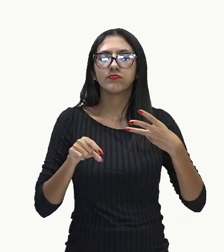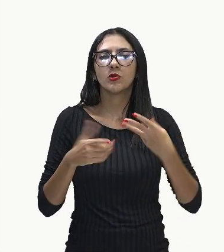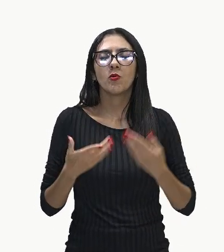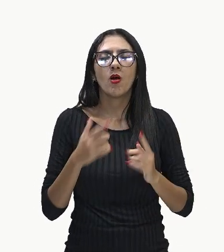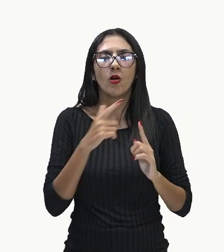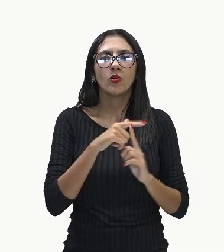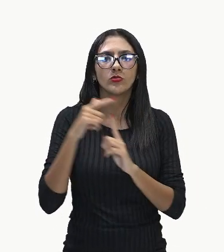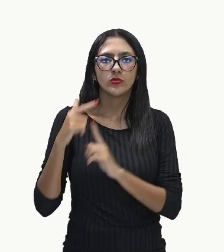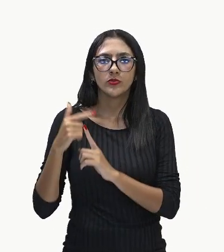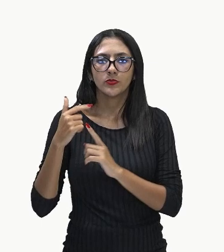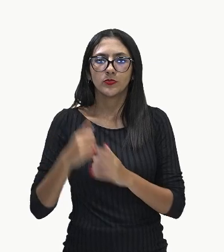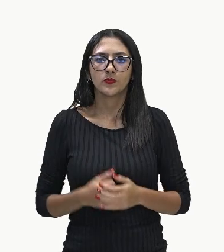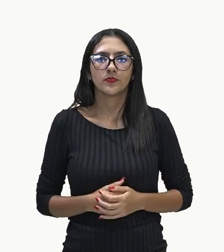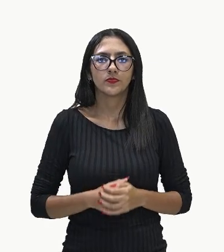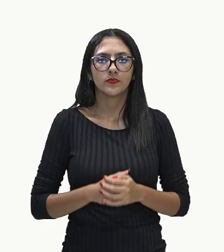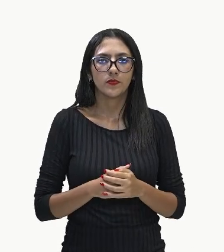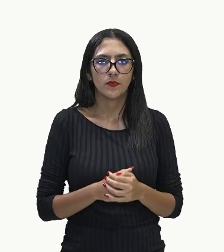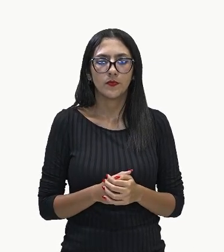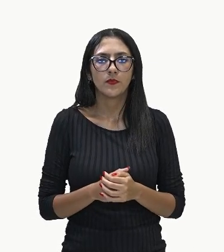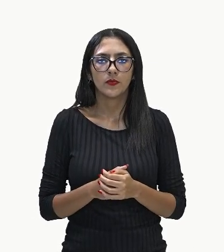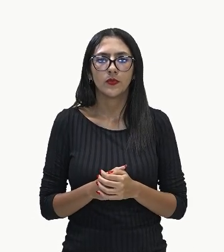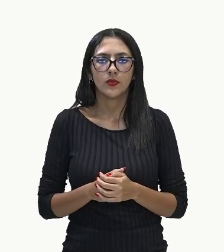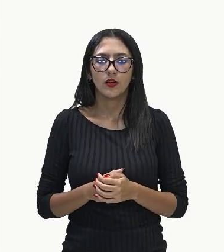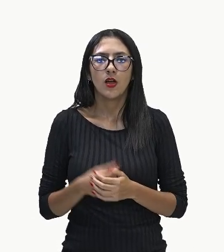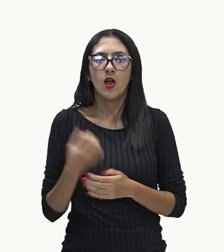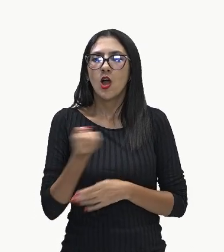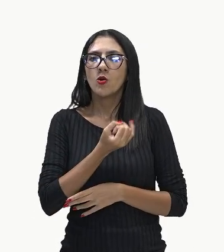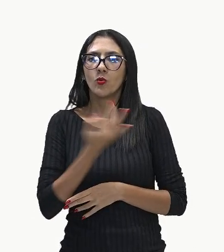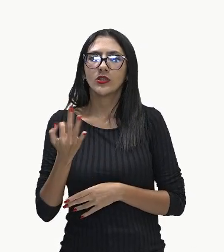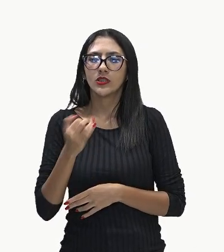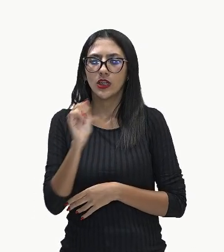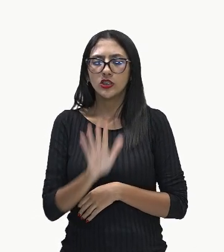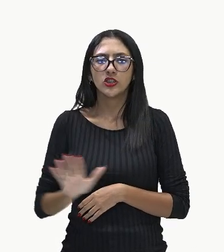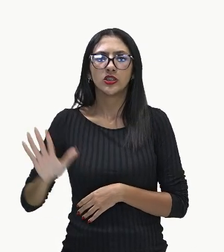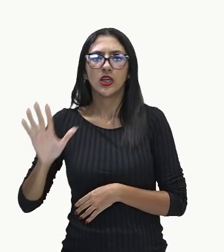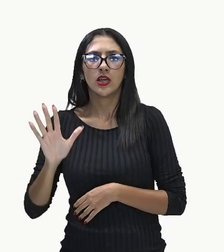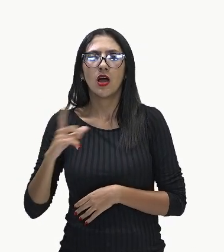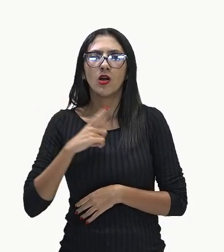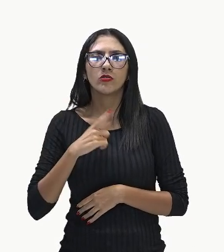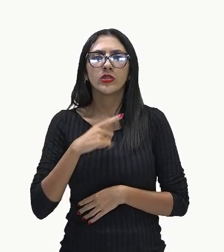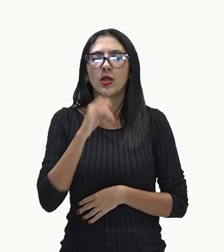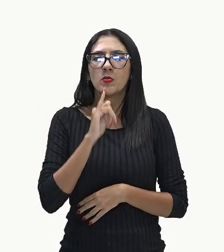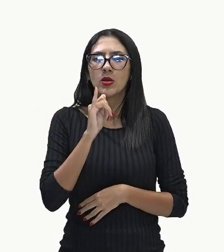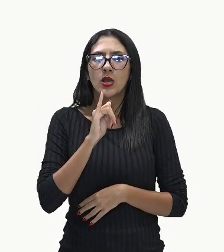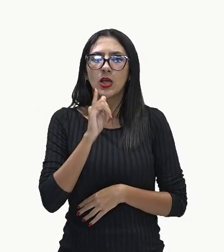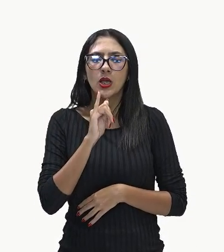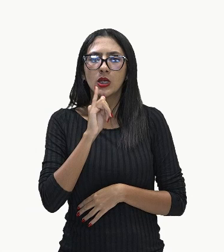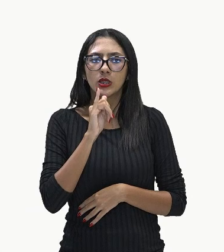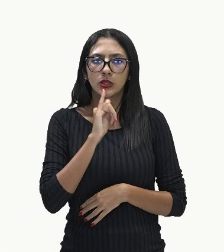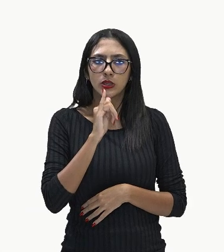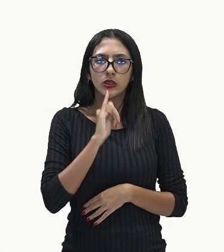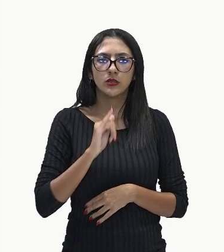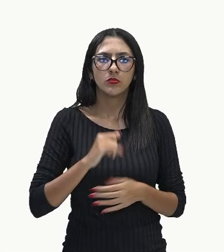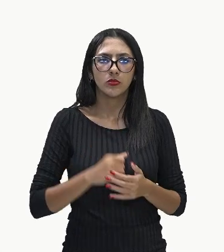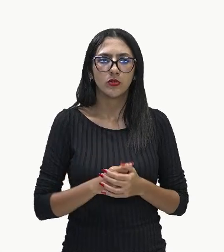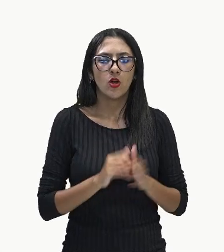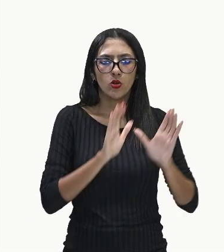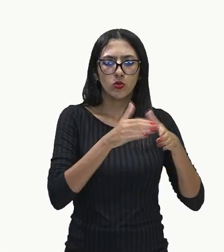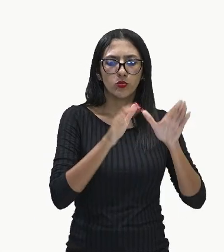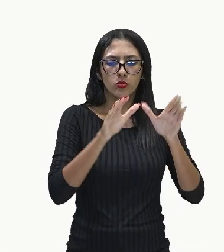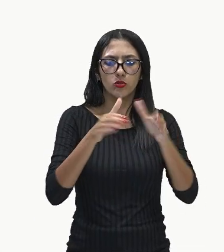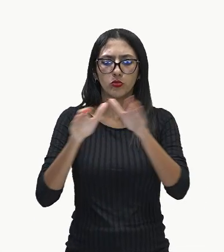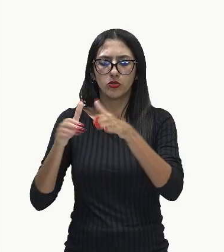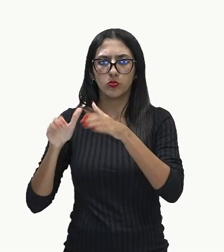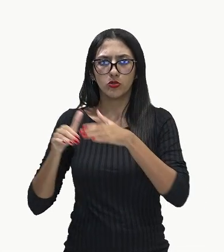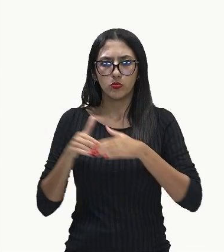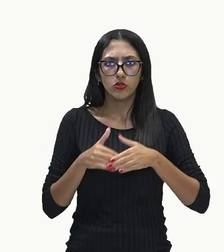a população é dividida em subpopulações chamadas estratos.